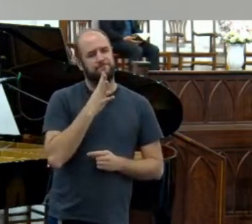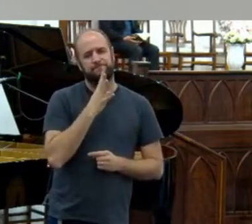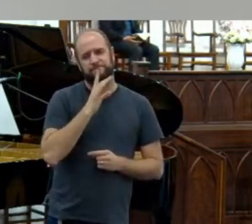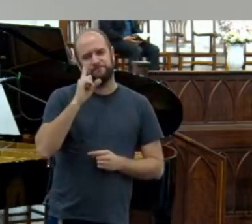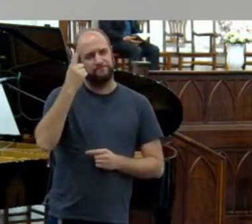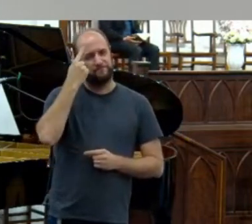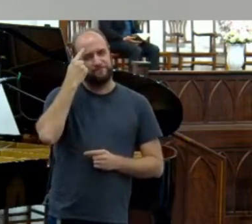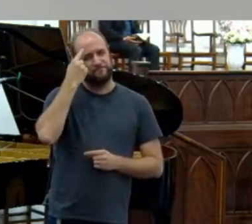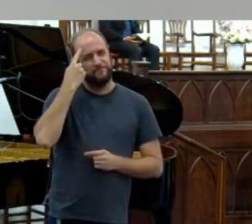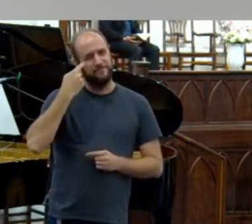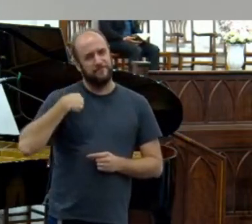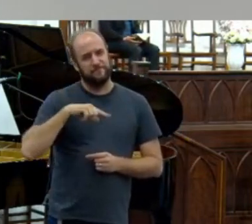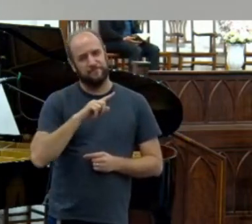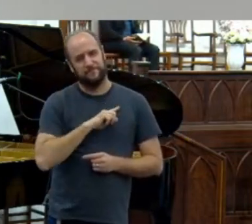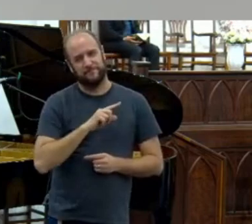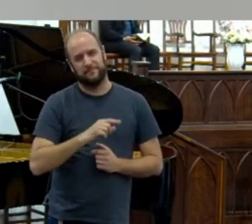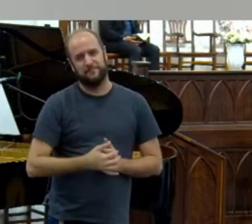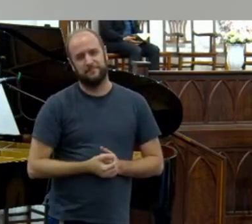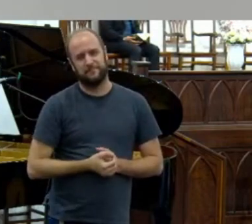pensa de nós.